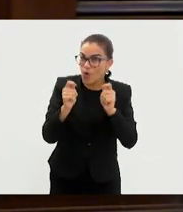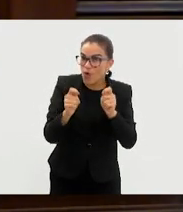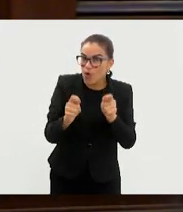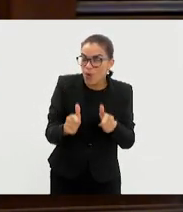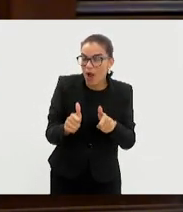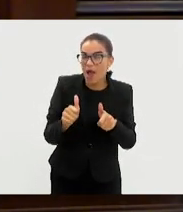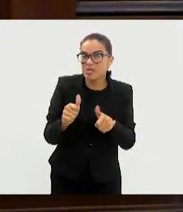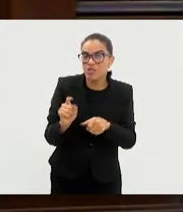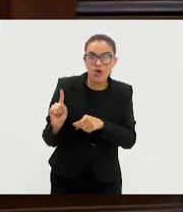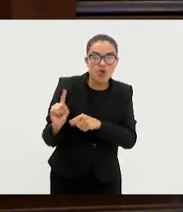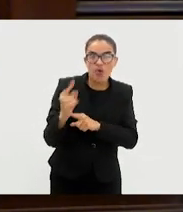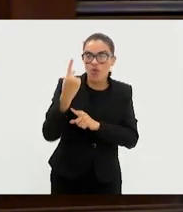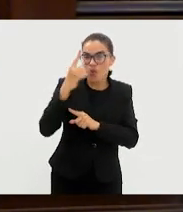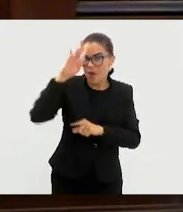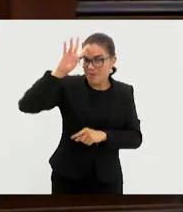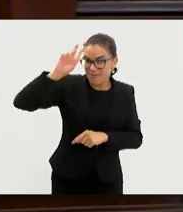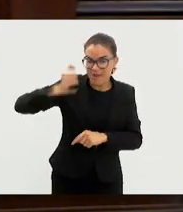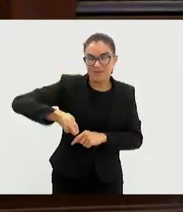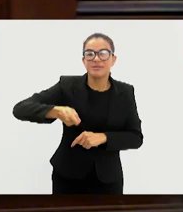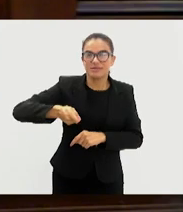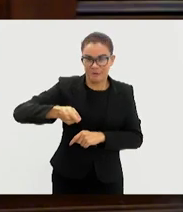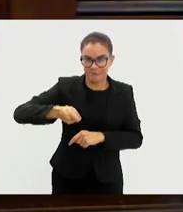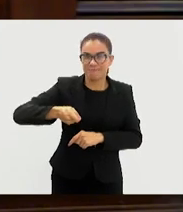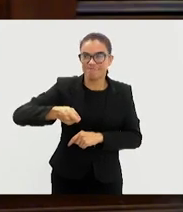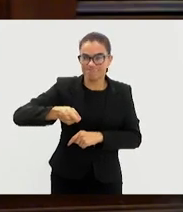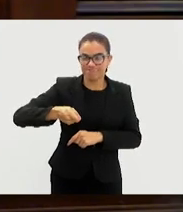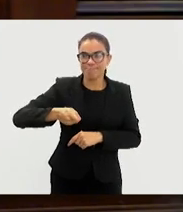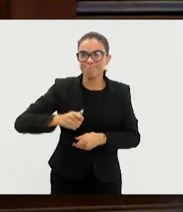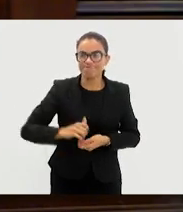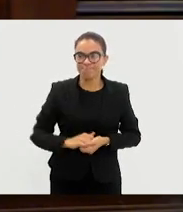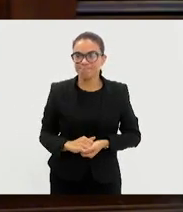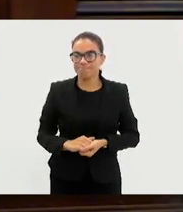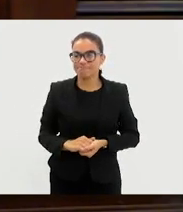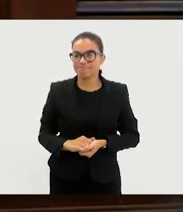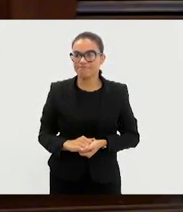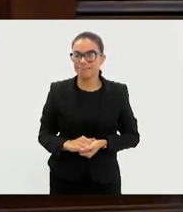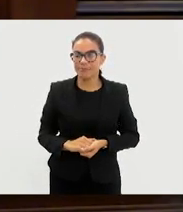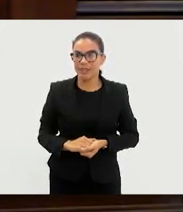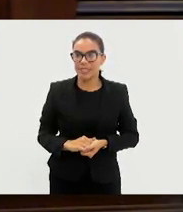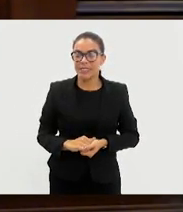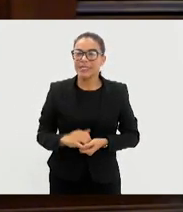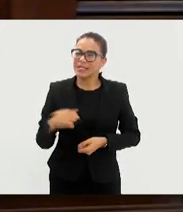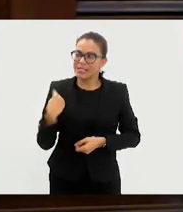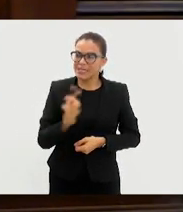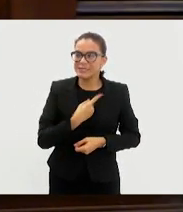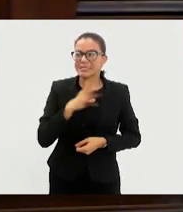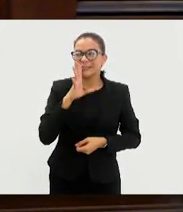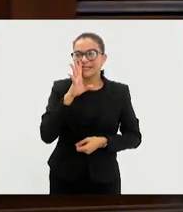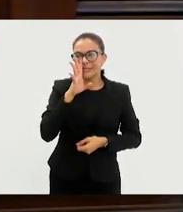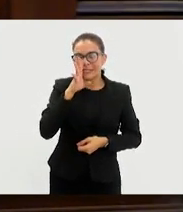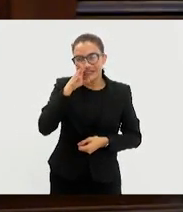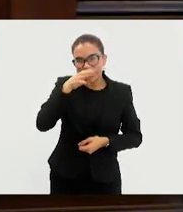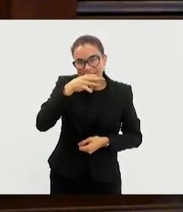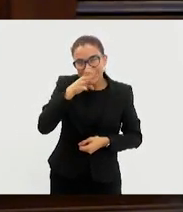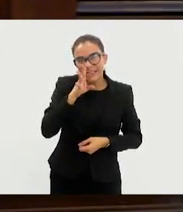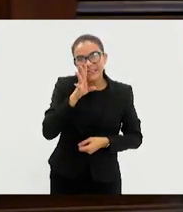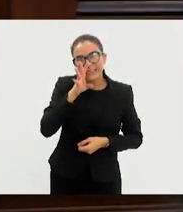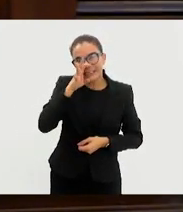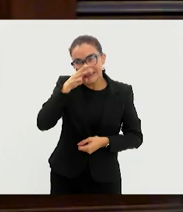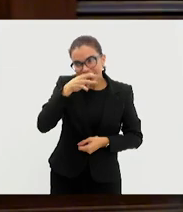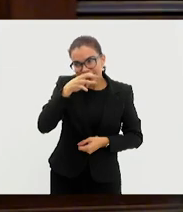monocrático nesse tema. E a gente insiste que ele é